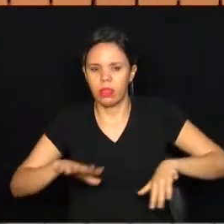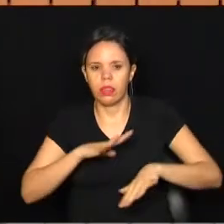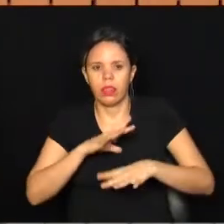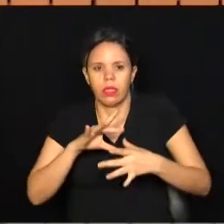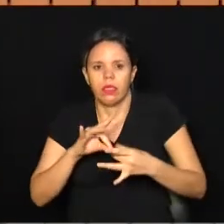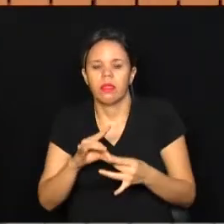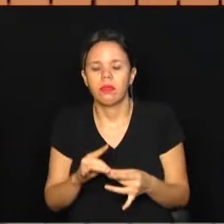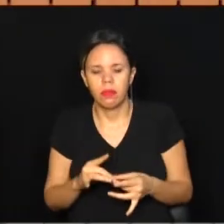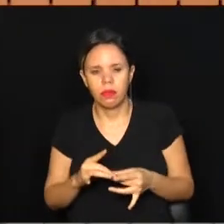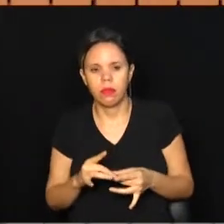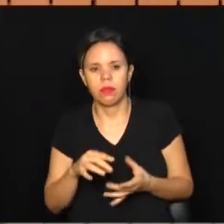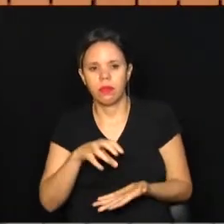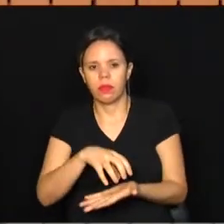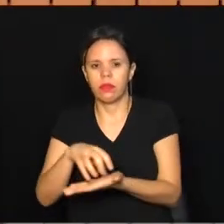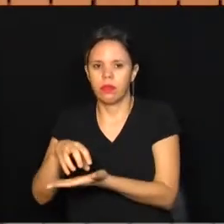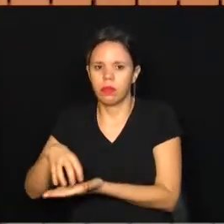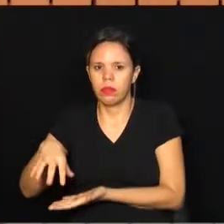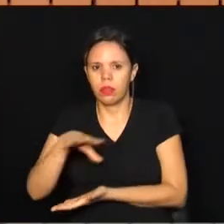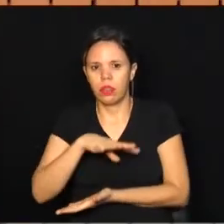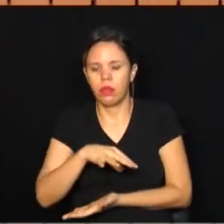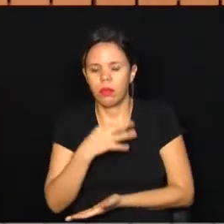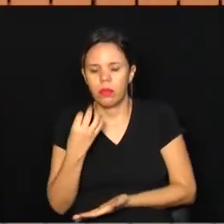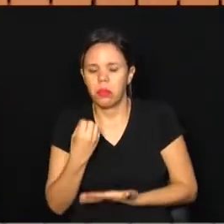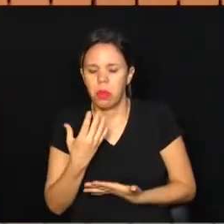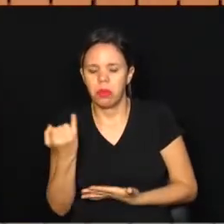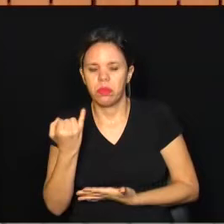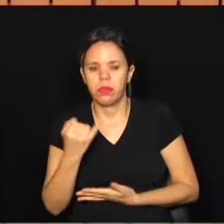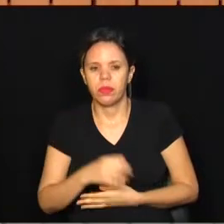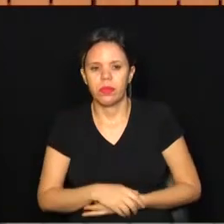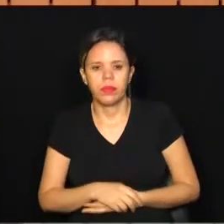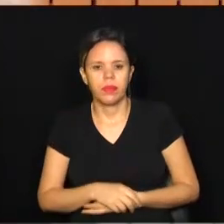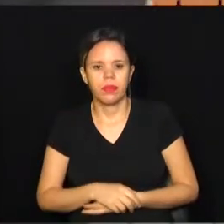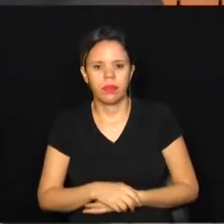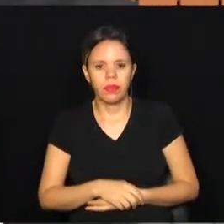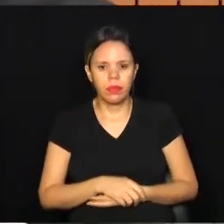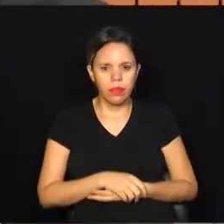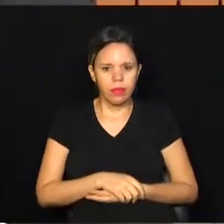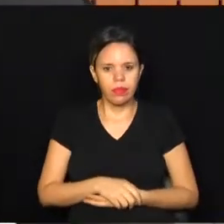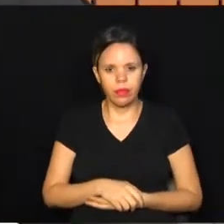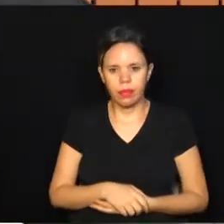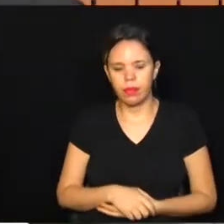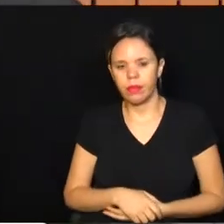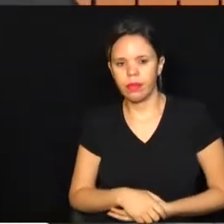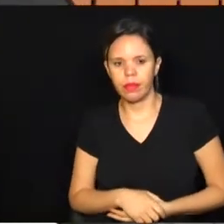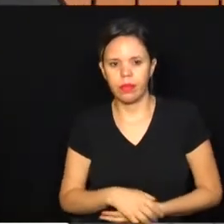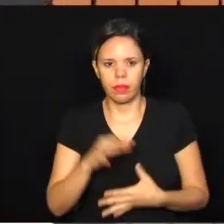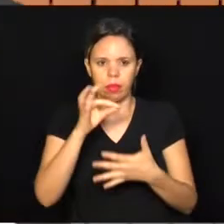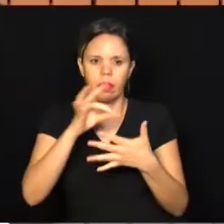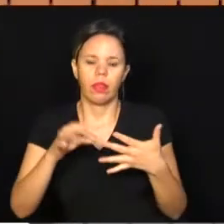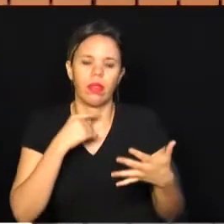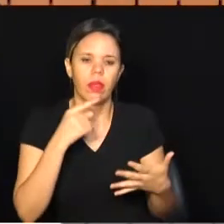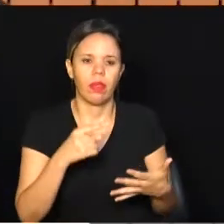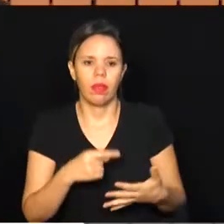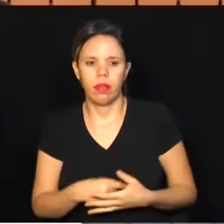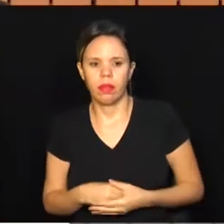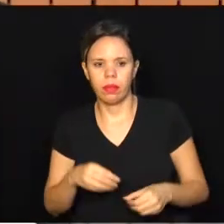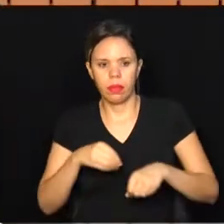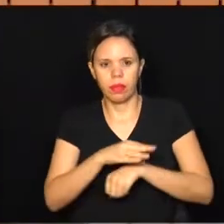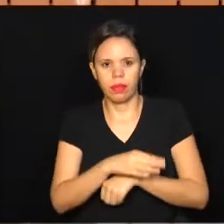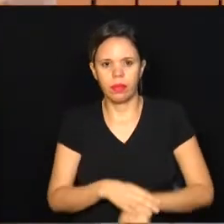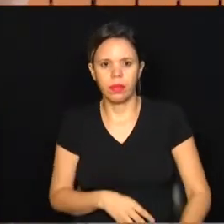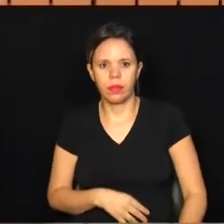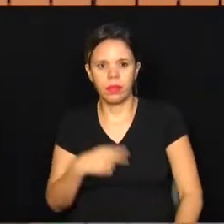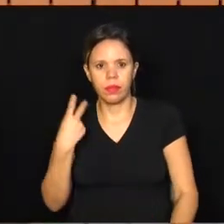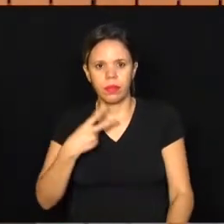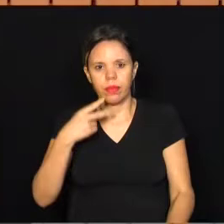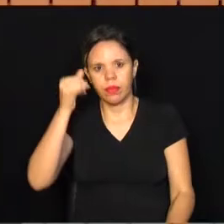região e da metrópole. Muito importante. Então, são esses questionamentos. Eu passo a palavra, então, ao